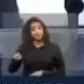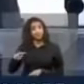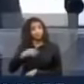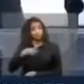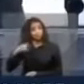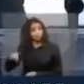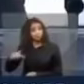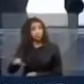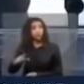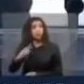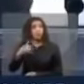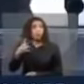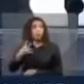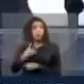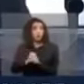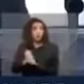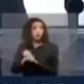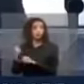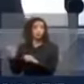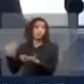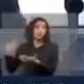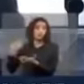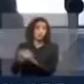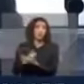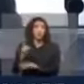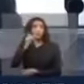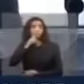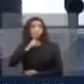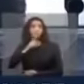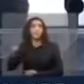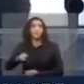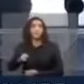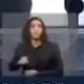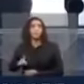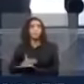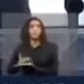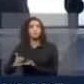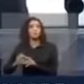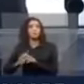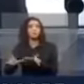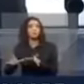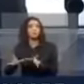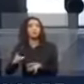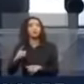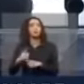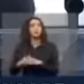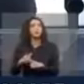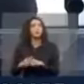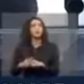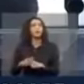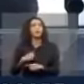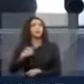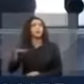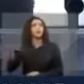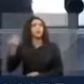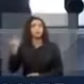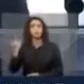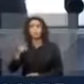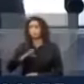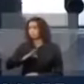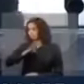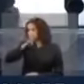a legalização do aborto começou nos Estados Unidos da América, fundamentada em uma escandalosa